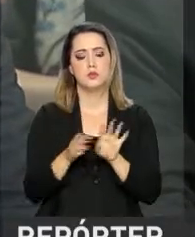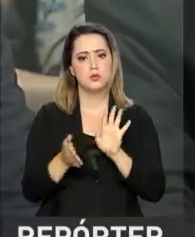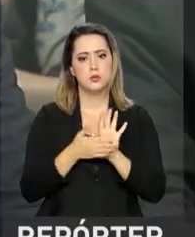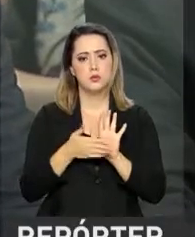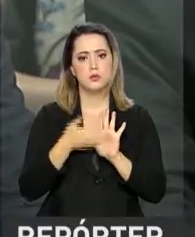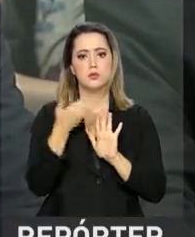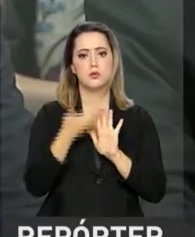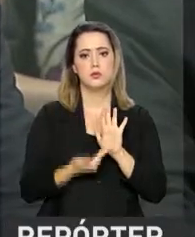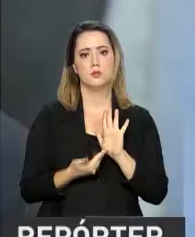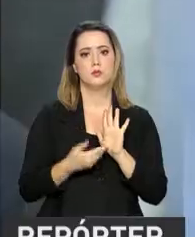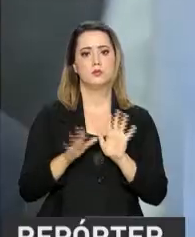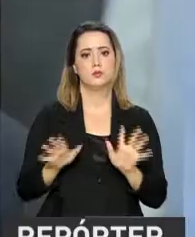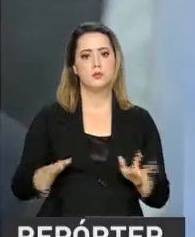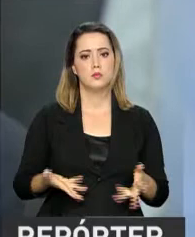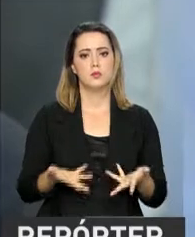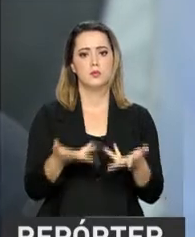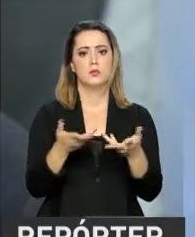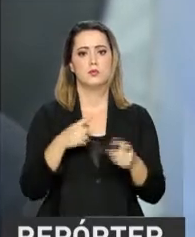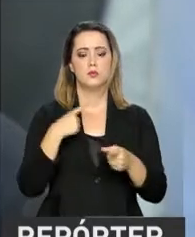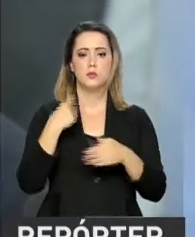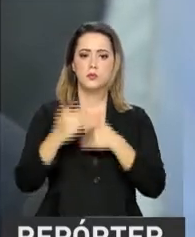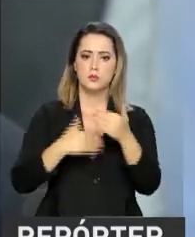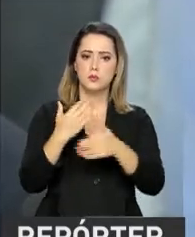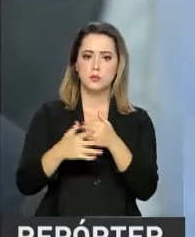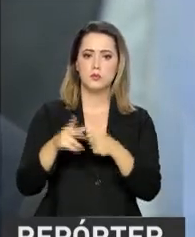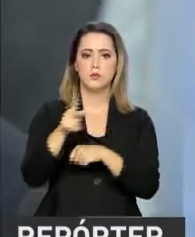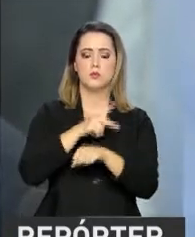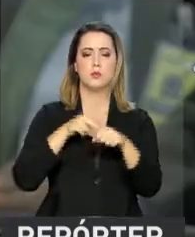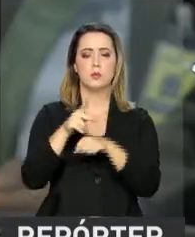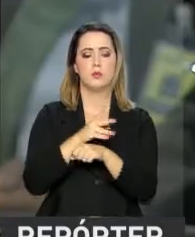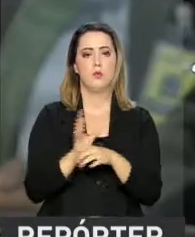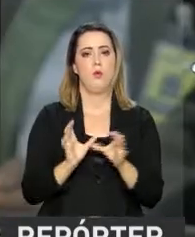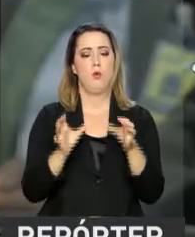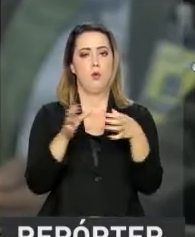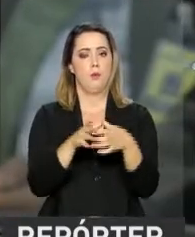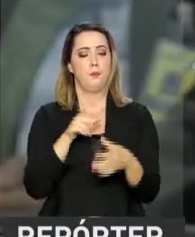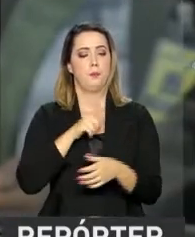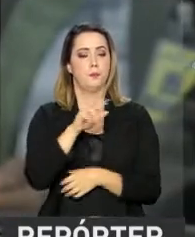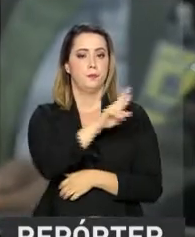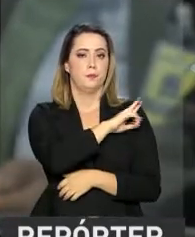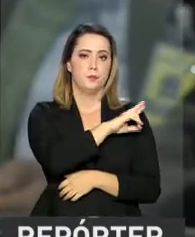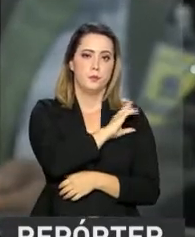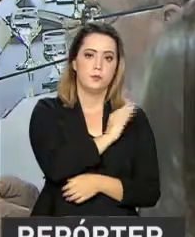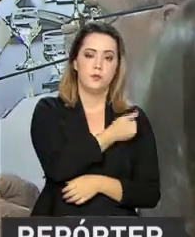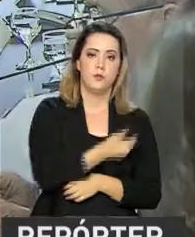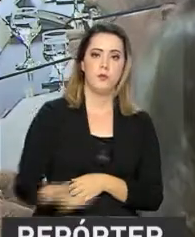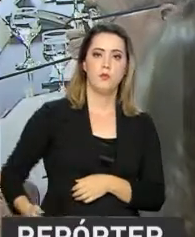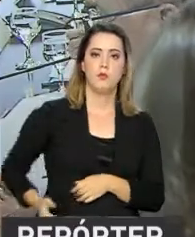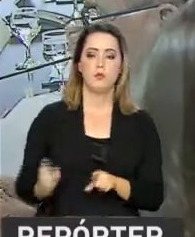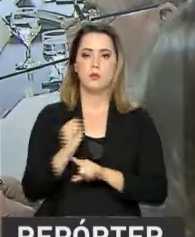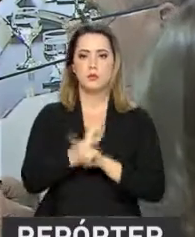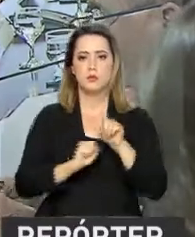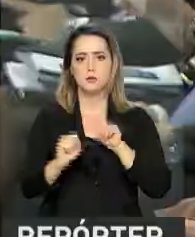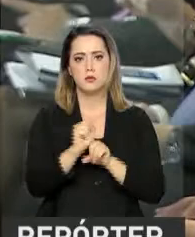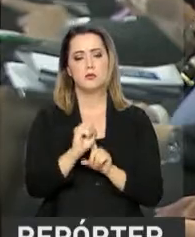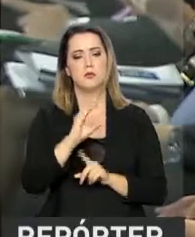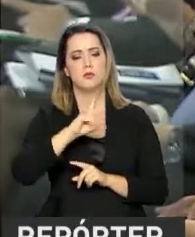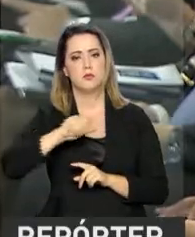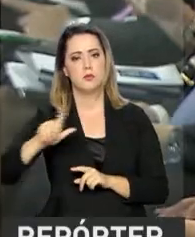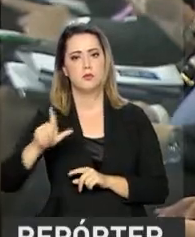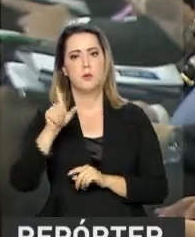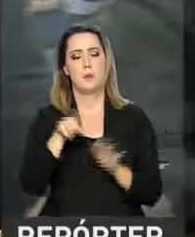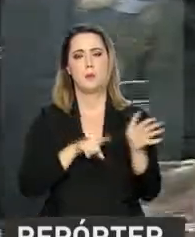República medidas que estimulem o desenvolvimento do país. O grupo conta com representantes do governo e da sociedade civil,